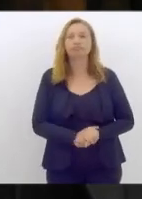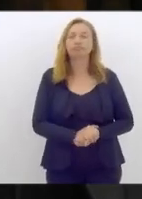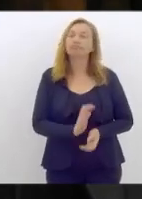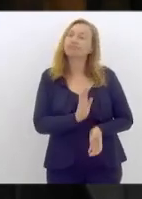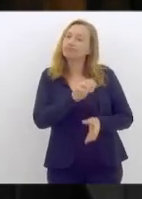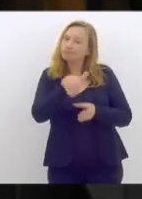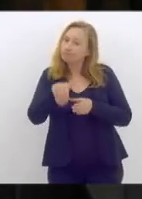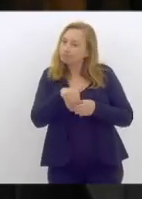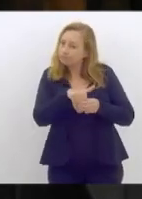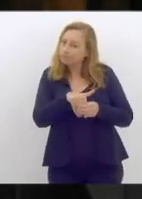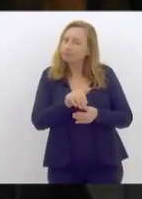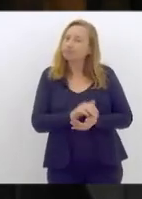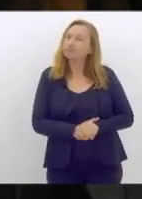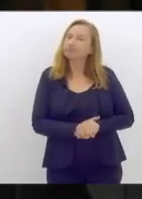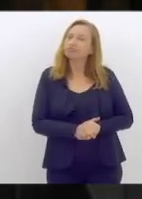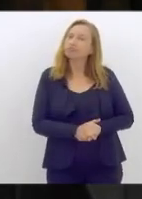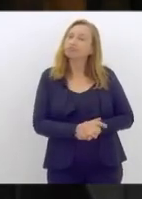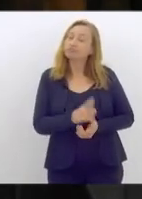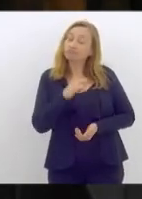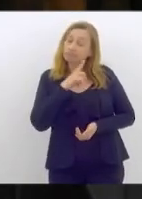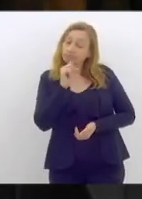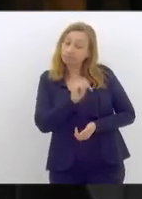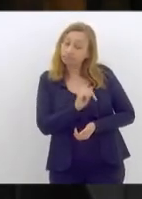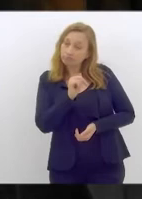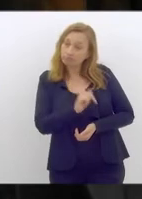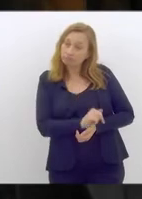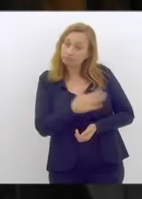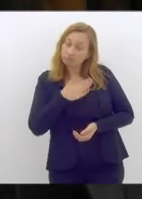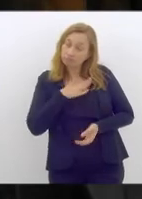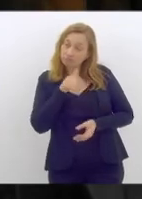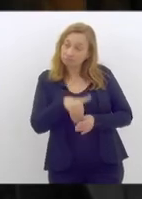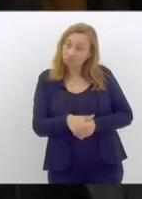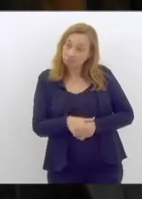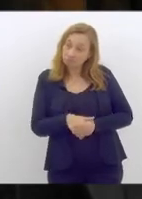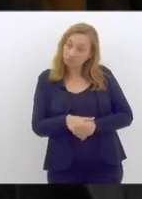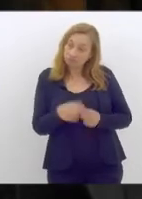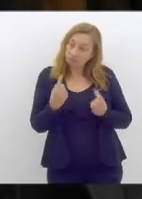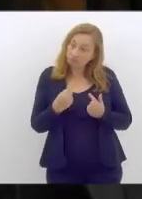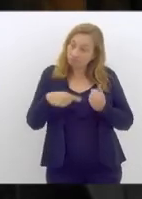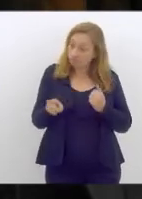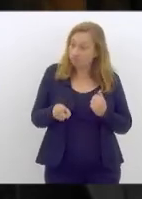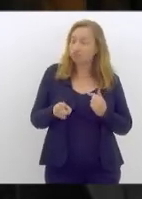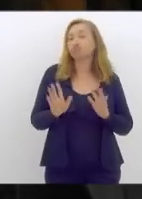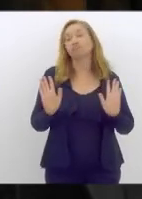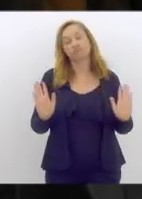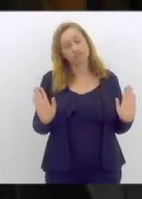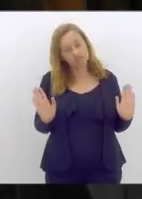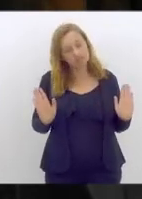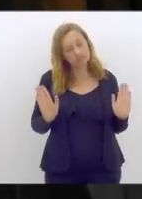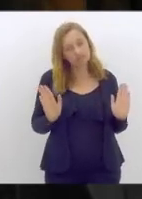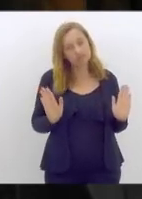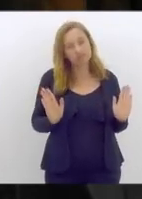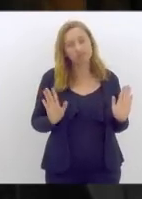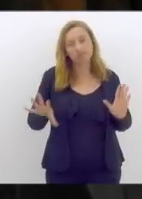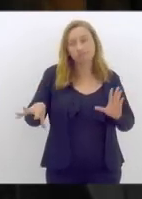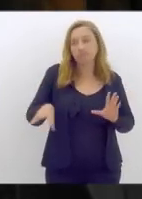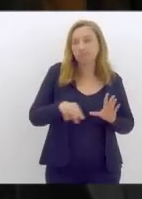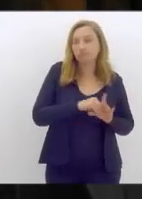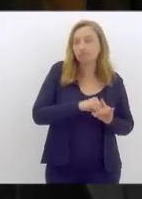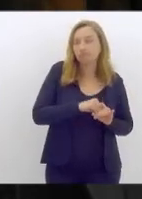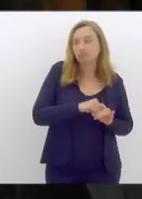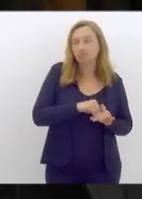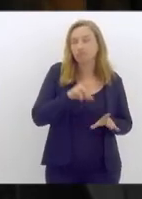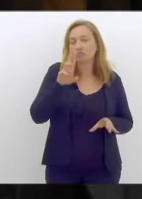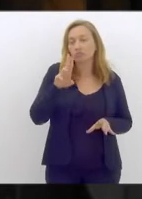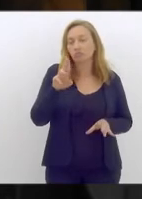votação que aqui foi feita com meu voto contrário da incorporação da